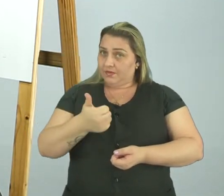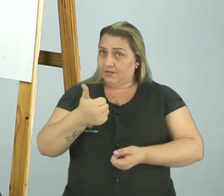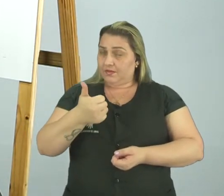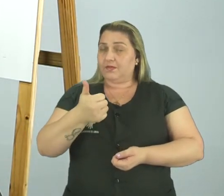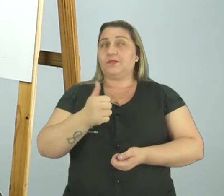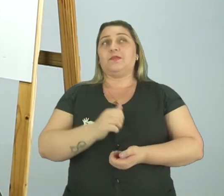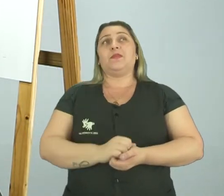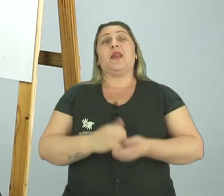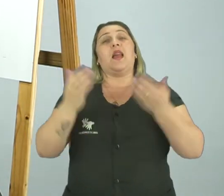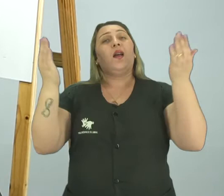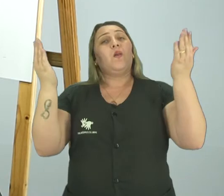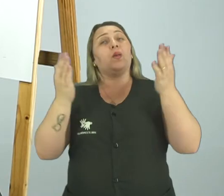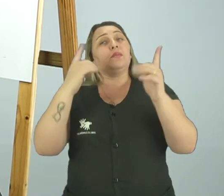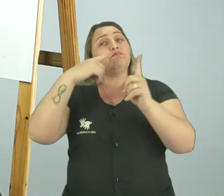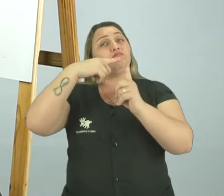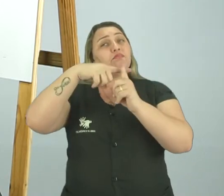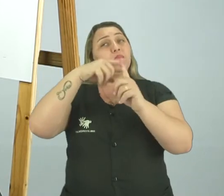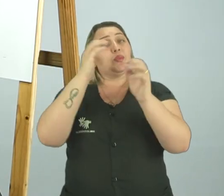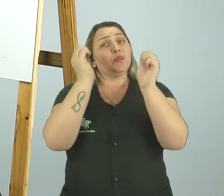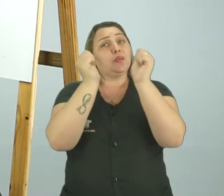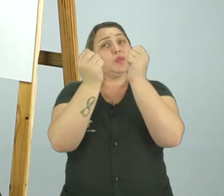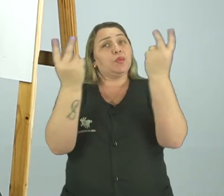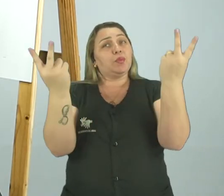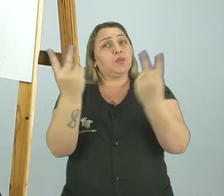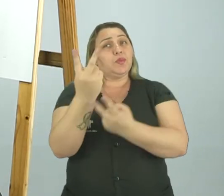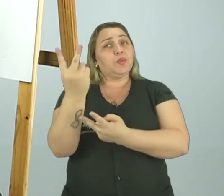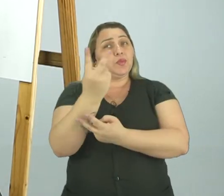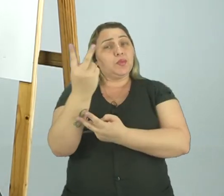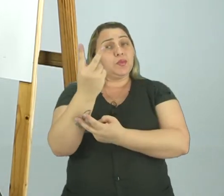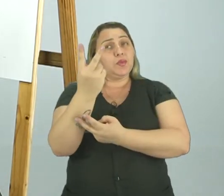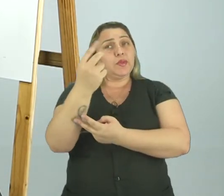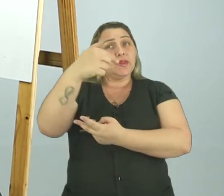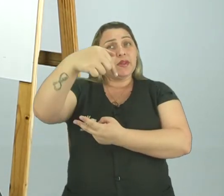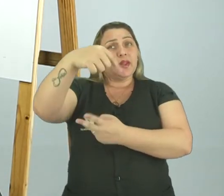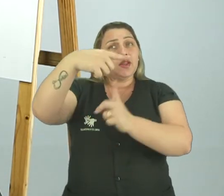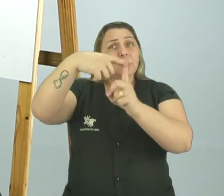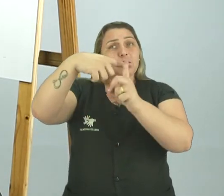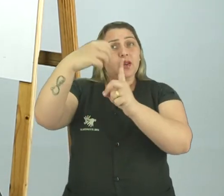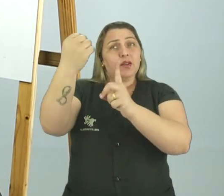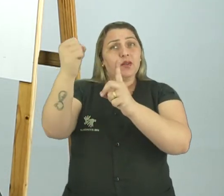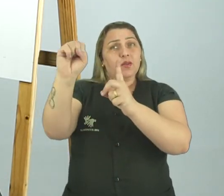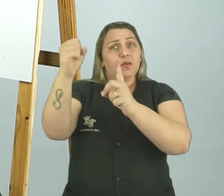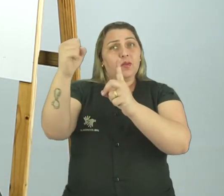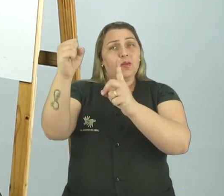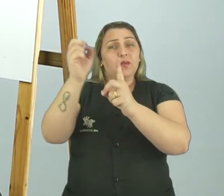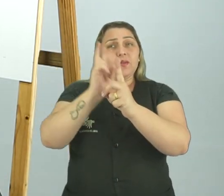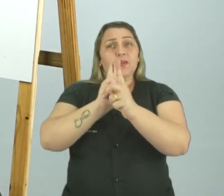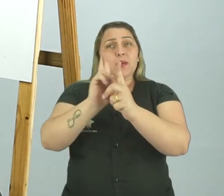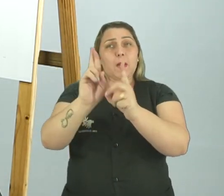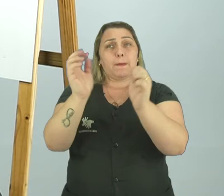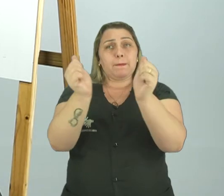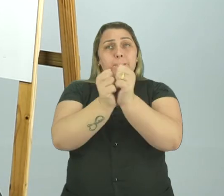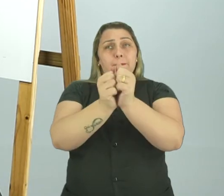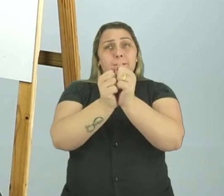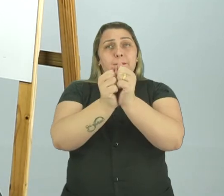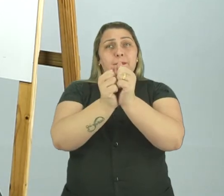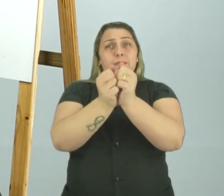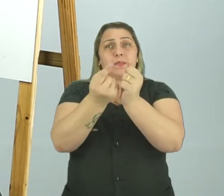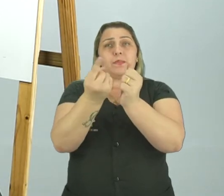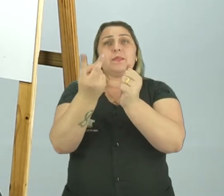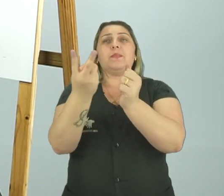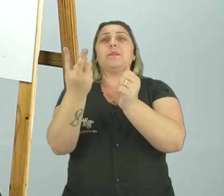7. E agora? 7 mais 8. Então, eu vou ter que juntar tudo